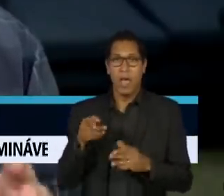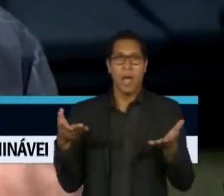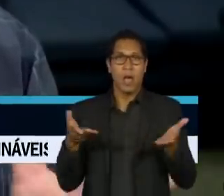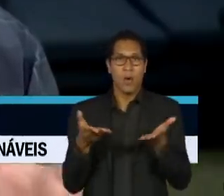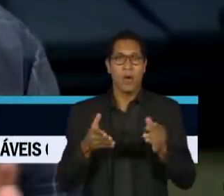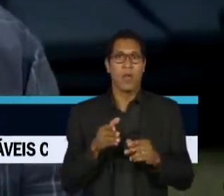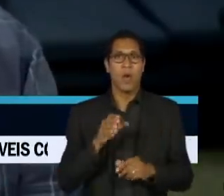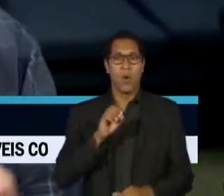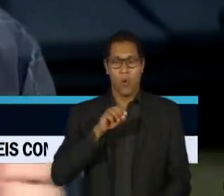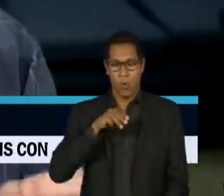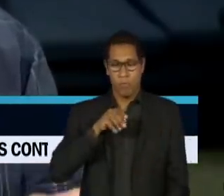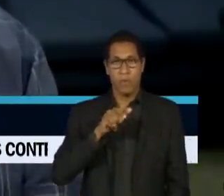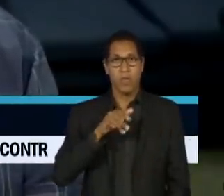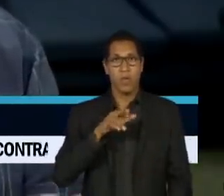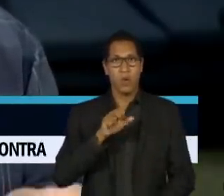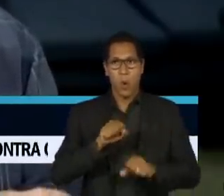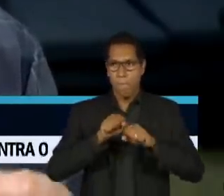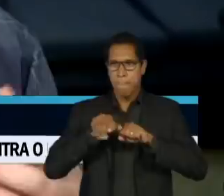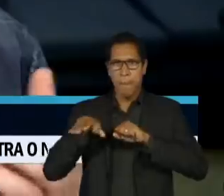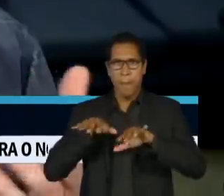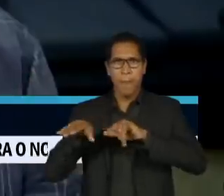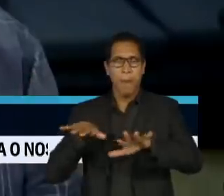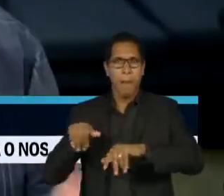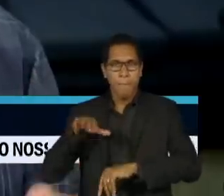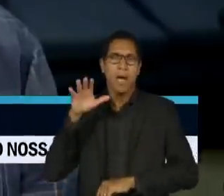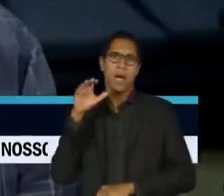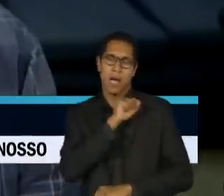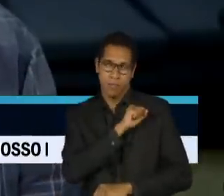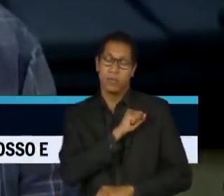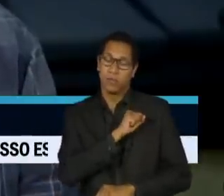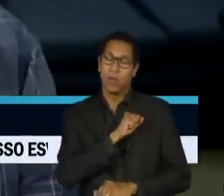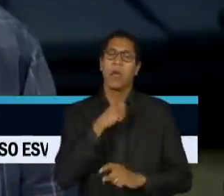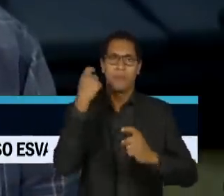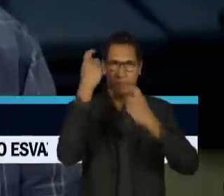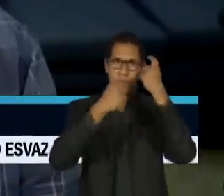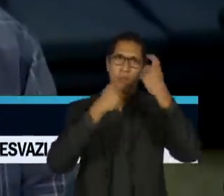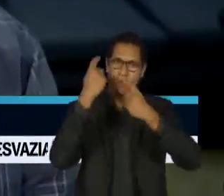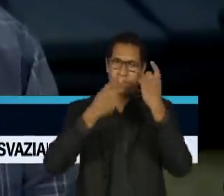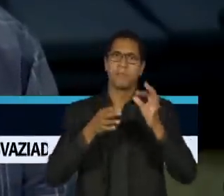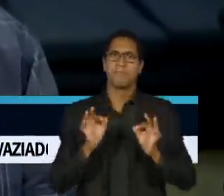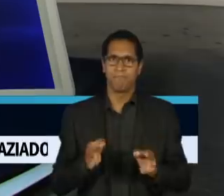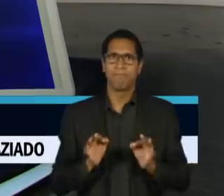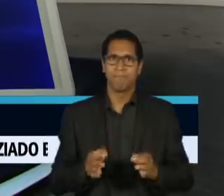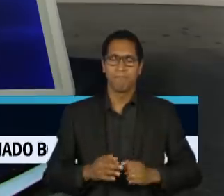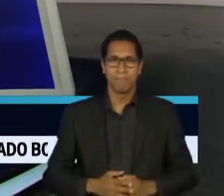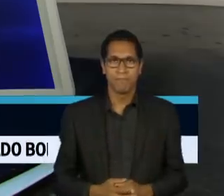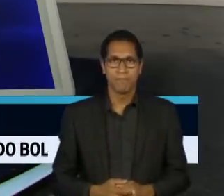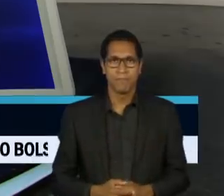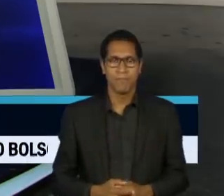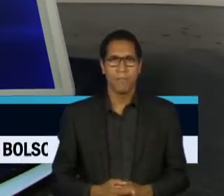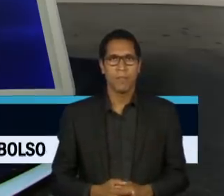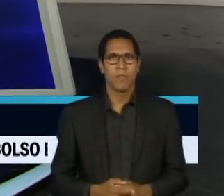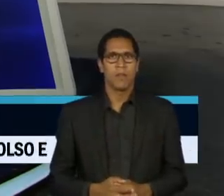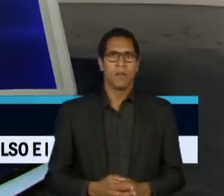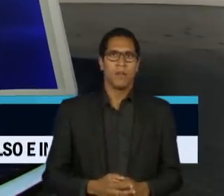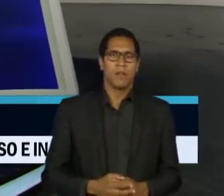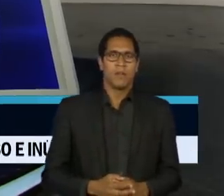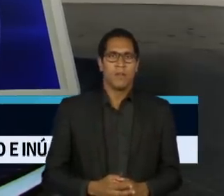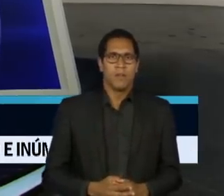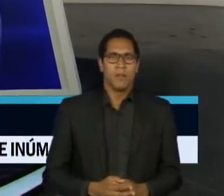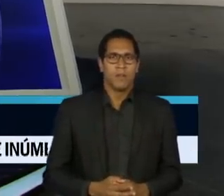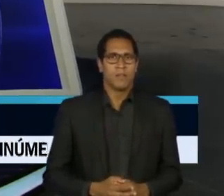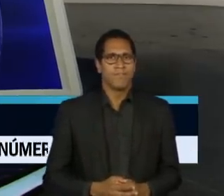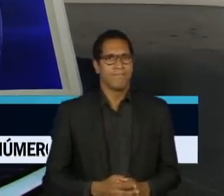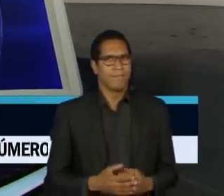transmissível, mesmo que ela não cause problemas graves nos vacinados, é uma grande preocupação, sim. Matias, voltar a